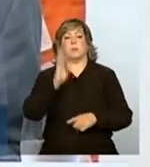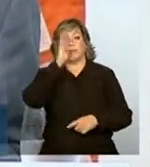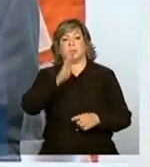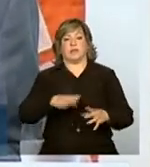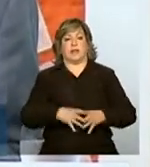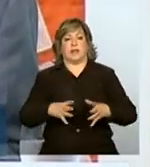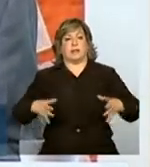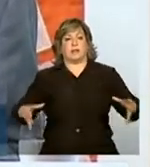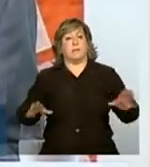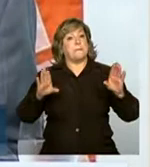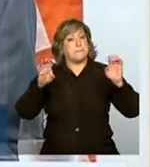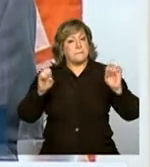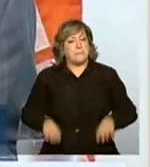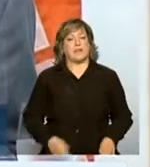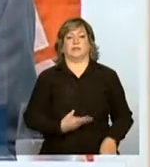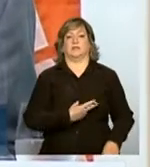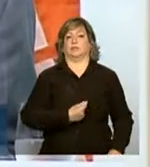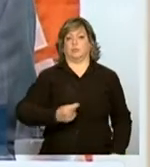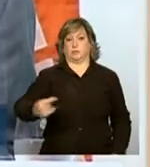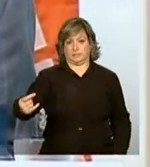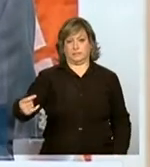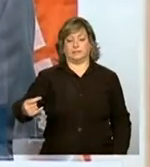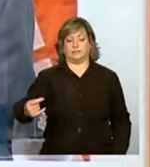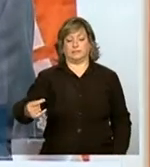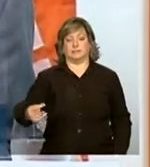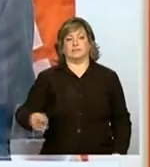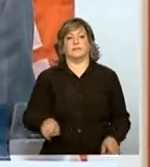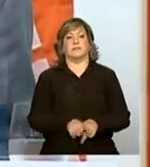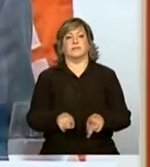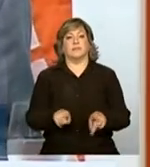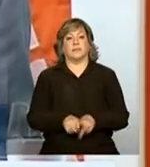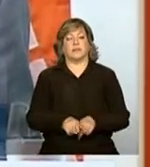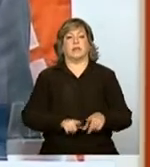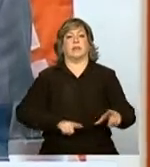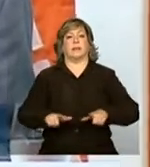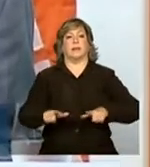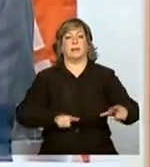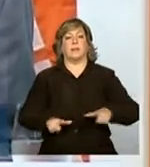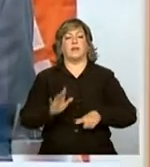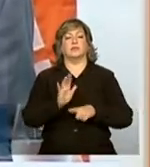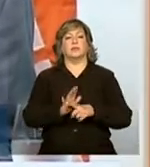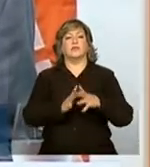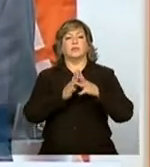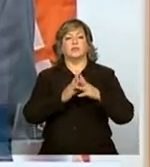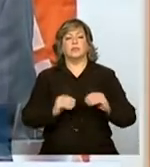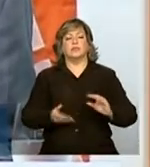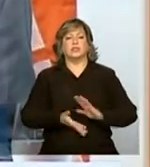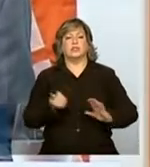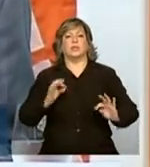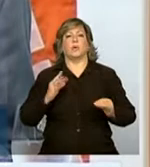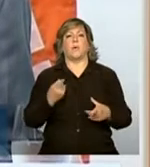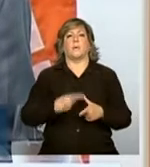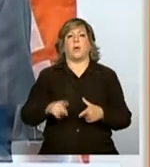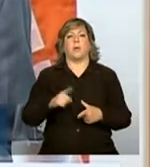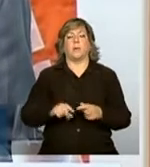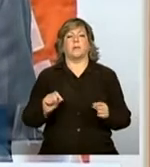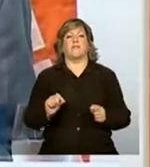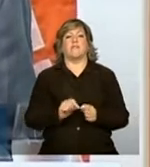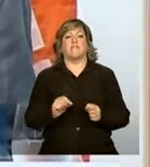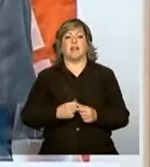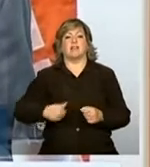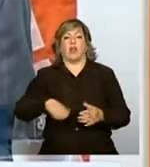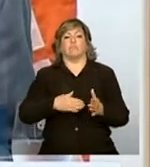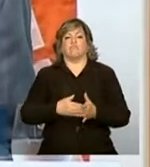forma saudável e sustentada, bem como atuar para remover os obstáculos que reduzem o nosso